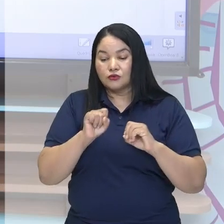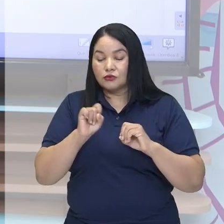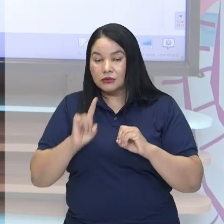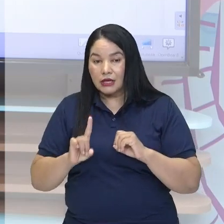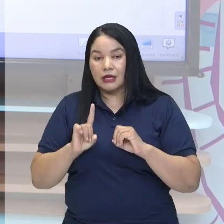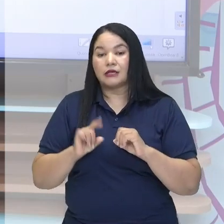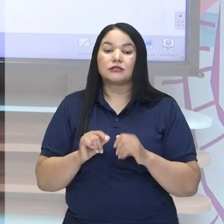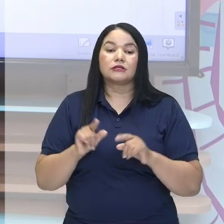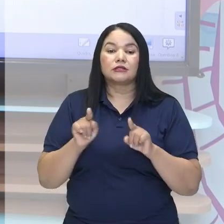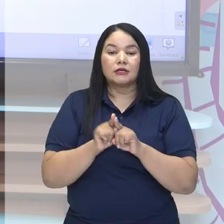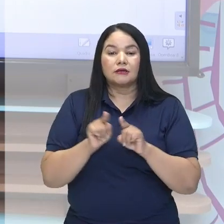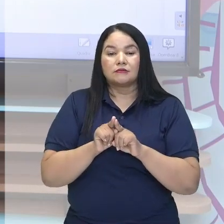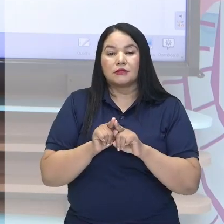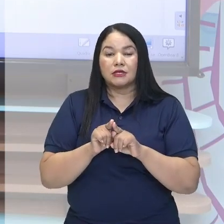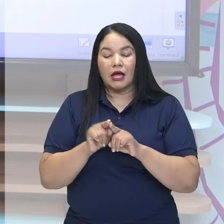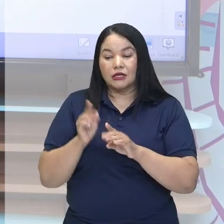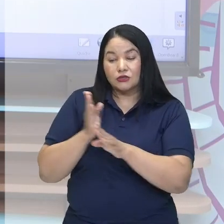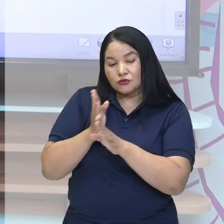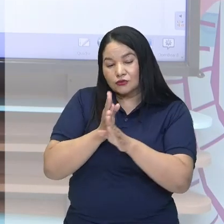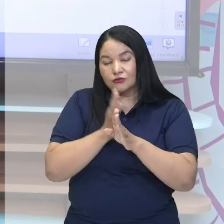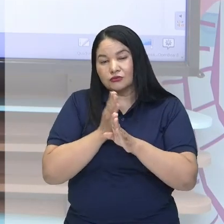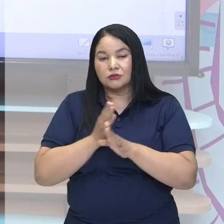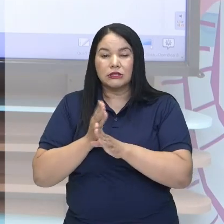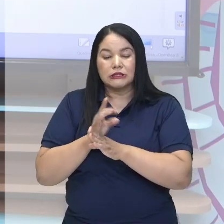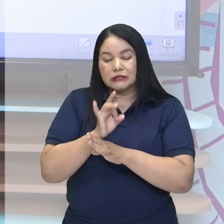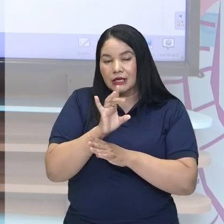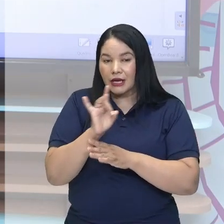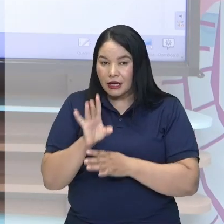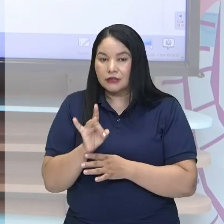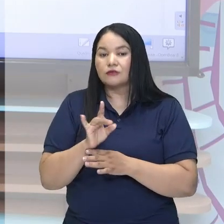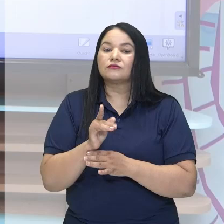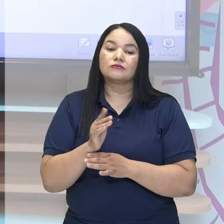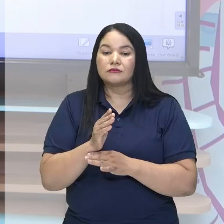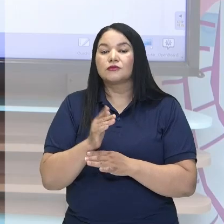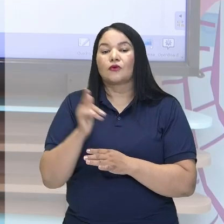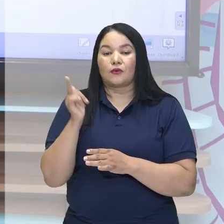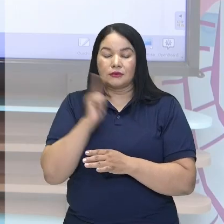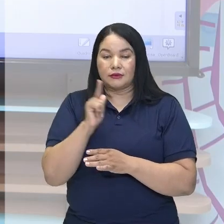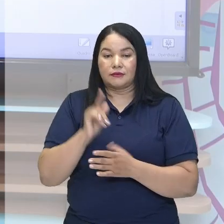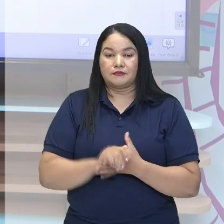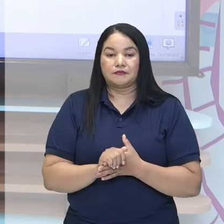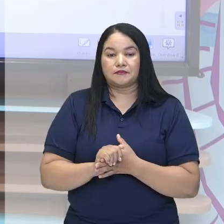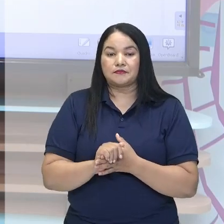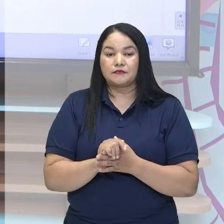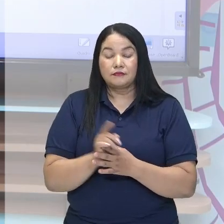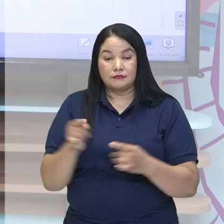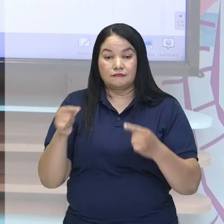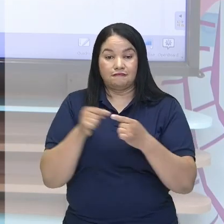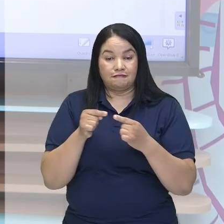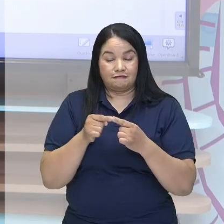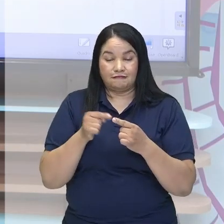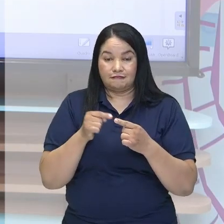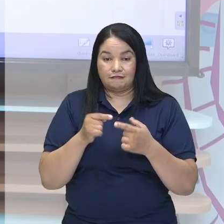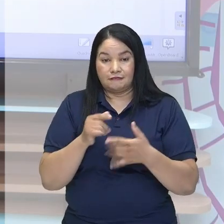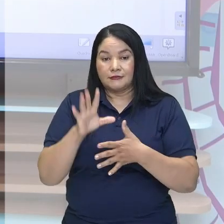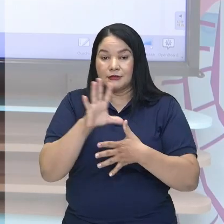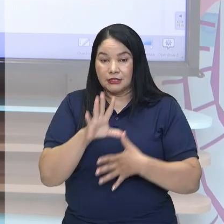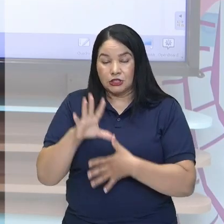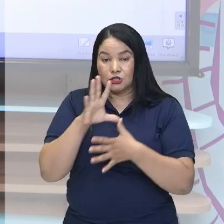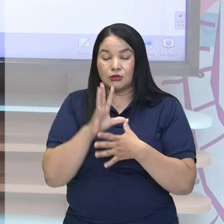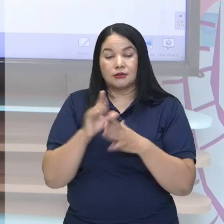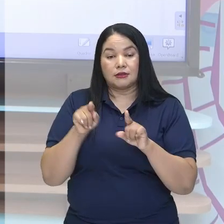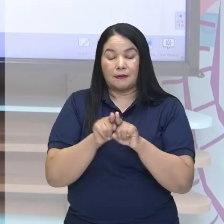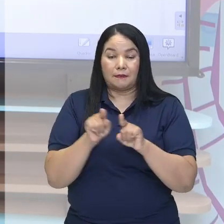gente consegue localizar melhor cada uma dessas bacias hidrográficas de acordo com esta